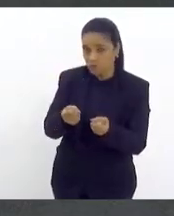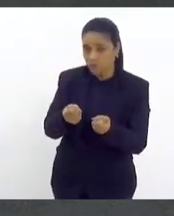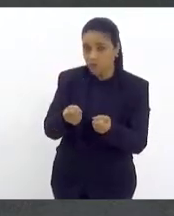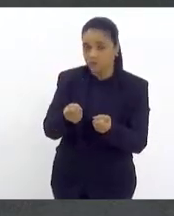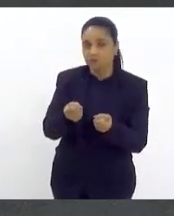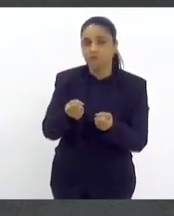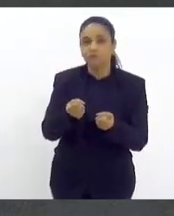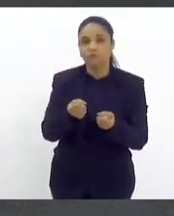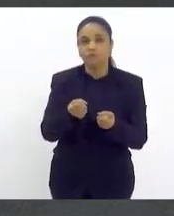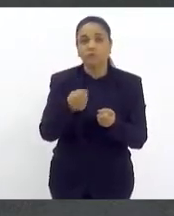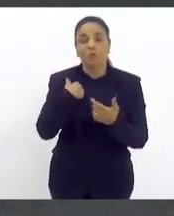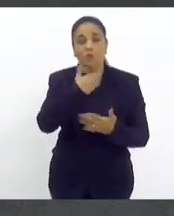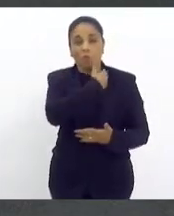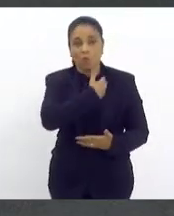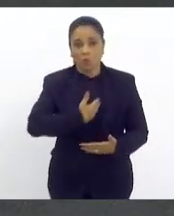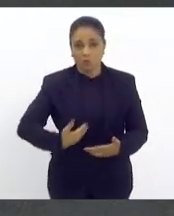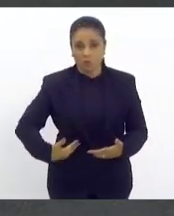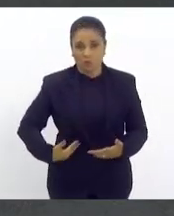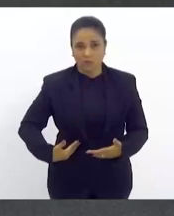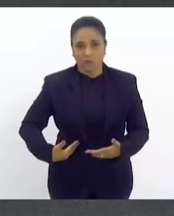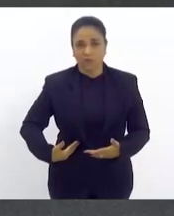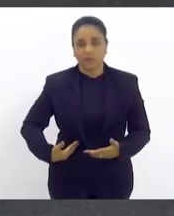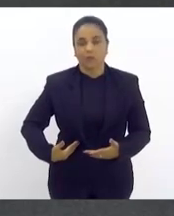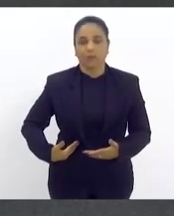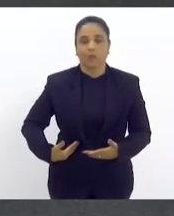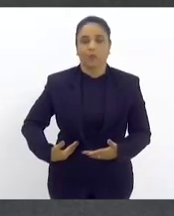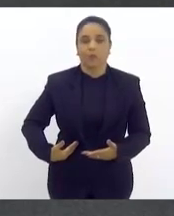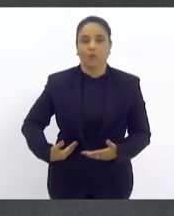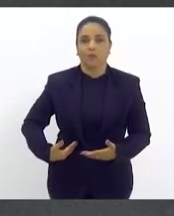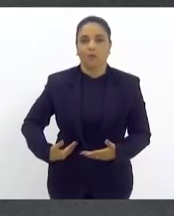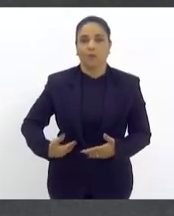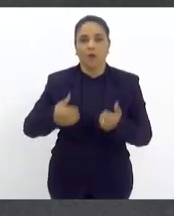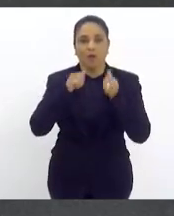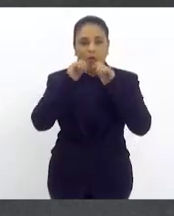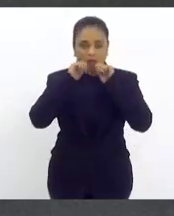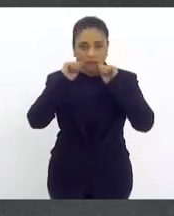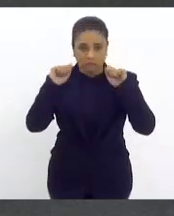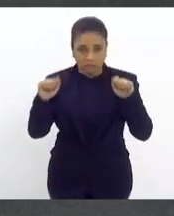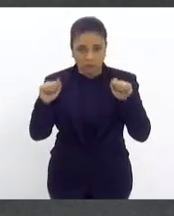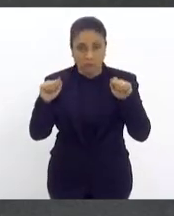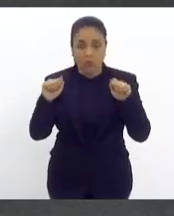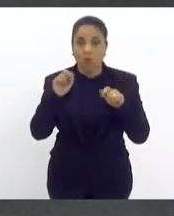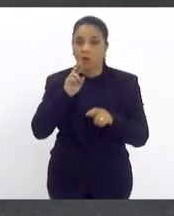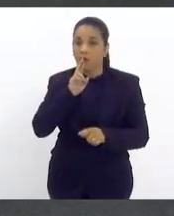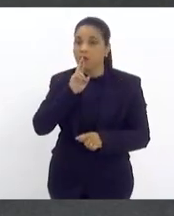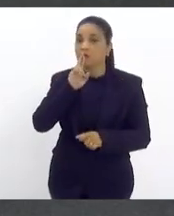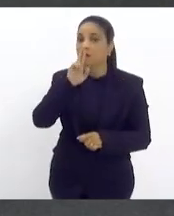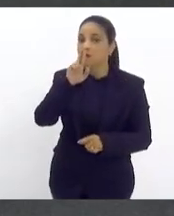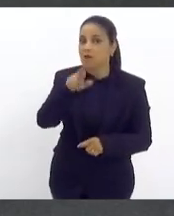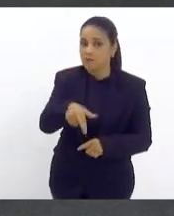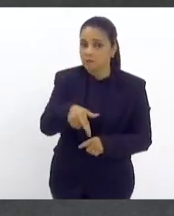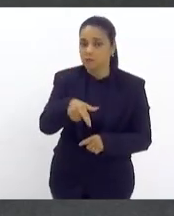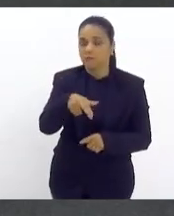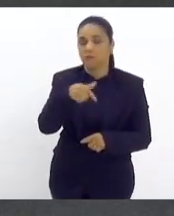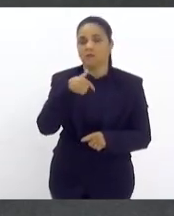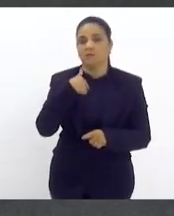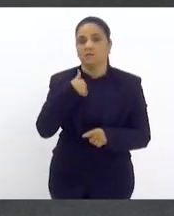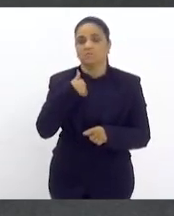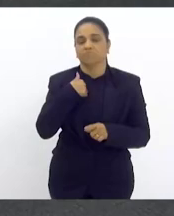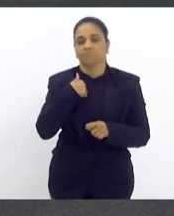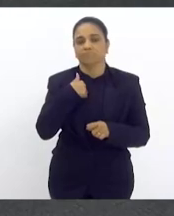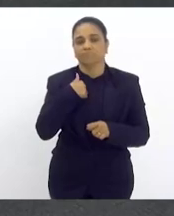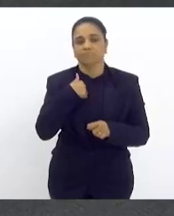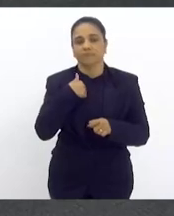o governador ou o Staff do governador nas suas assessores respondessem as indicações legislativas